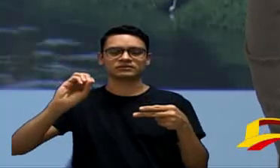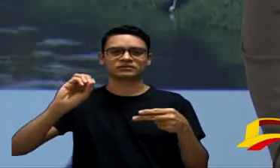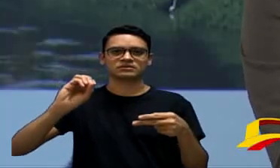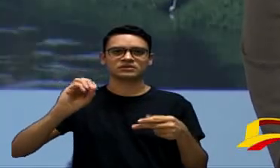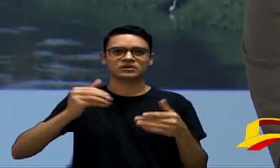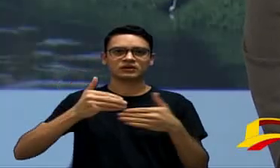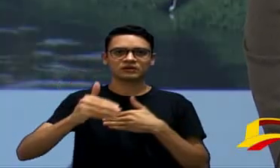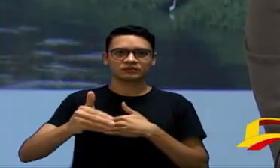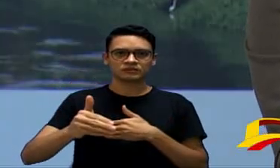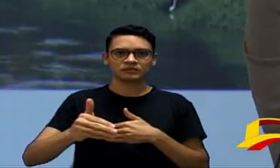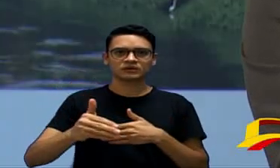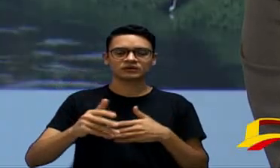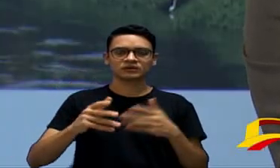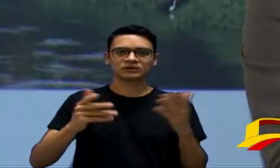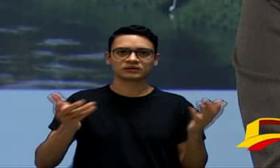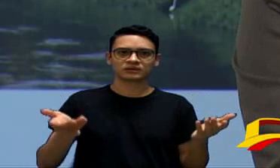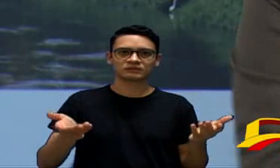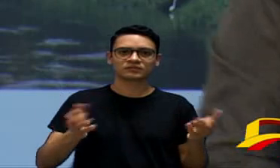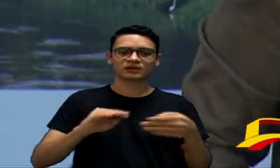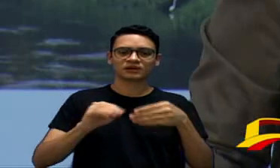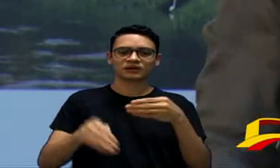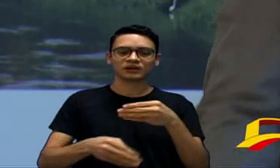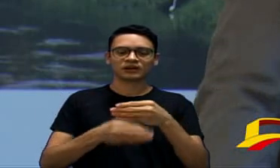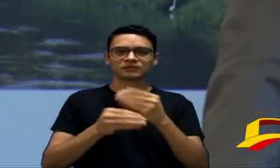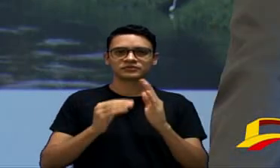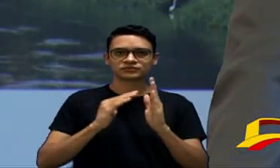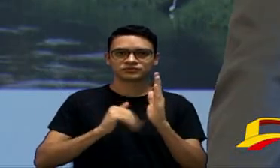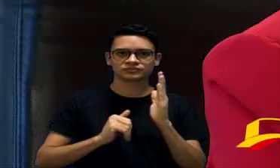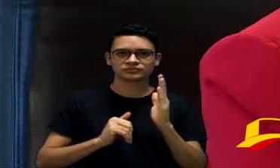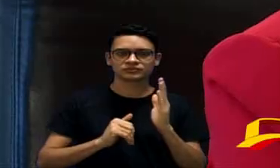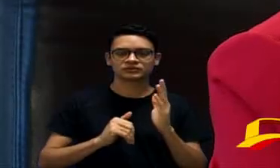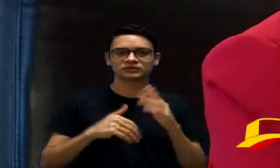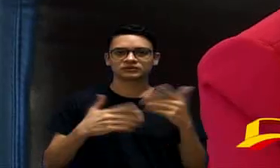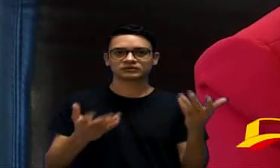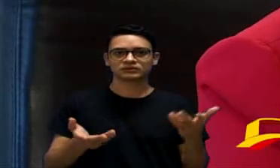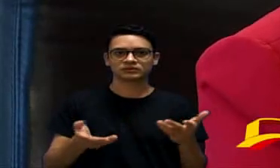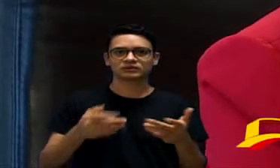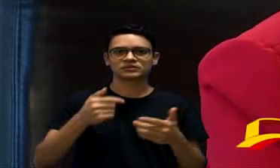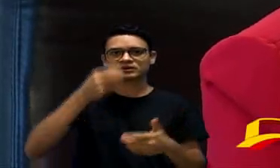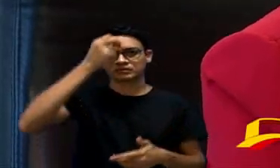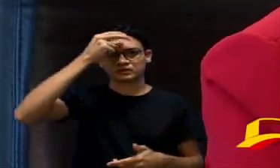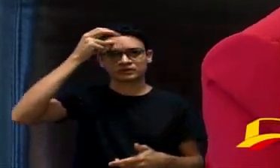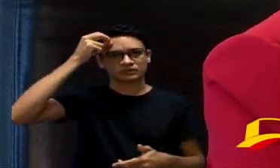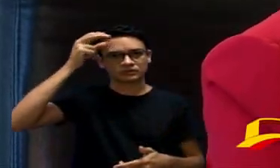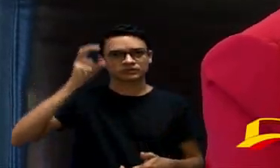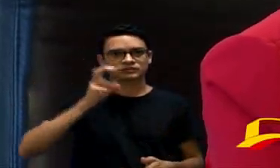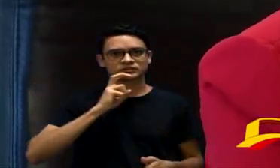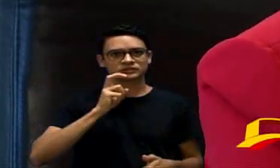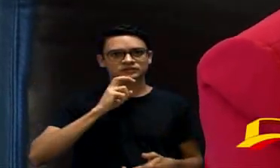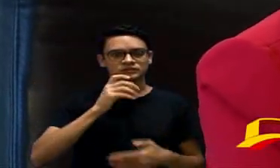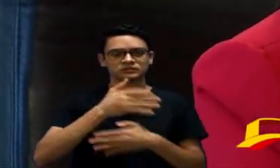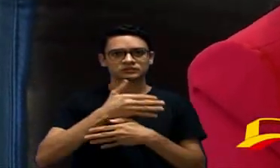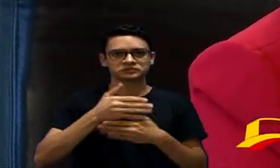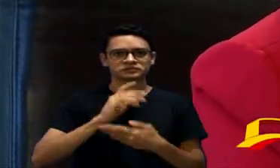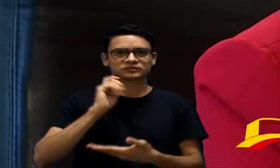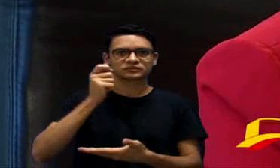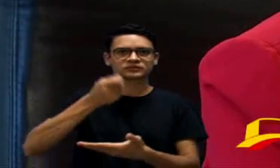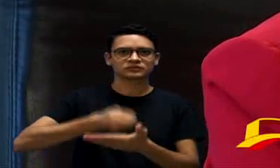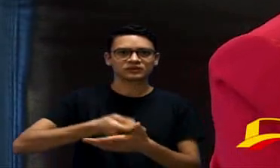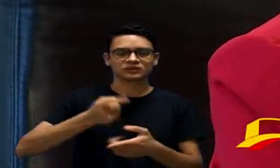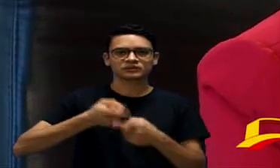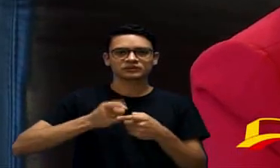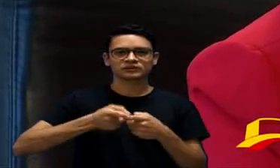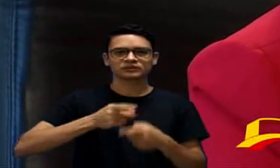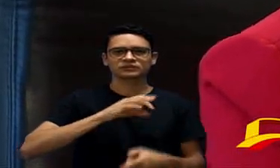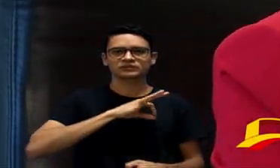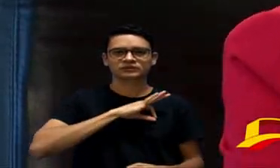agora mais 20 horas. Está diminuindo para 60. Então, a emenda reduz para 60. E um custo para uma prefeitura municipal. Mas a gente aprovou... E tem que pagar para que o policial